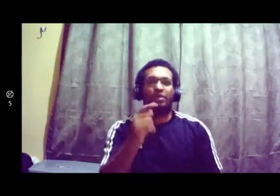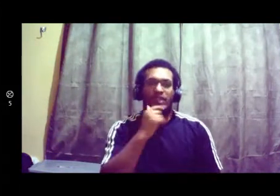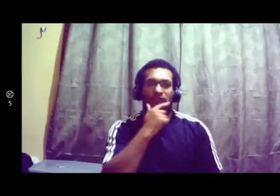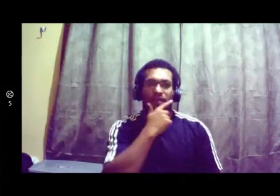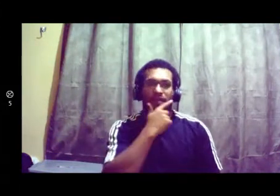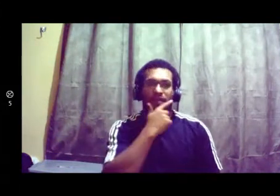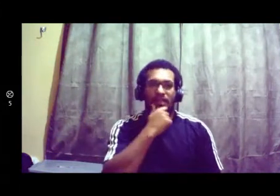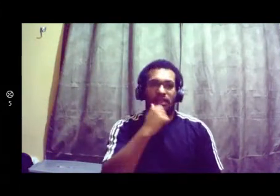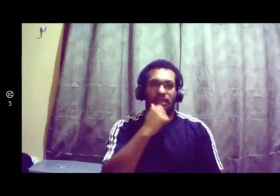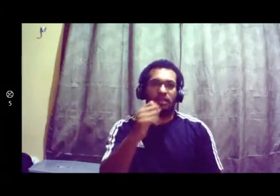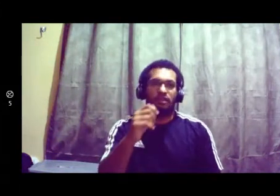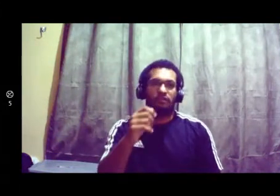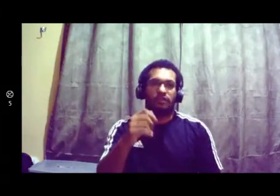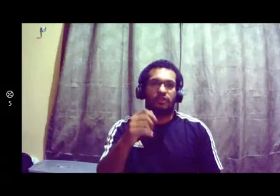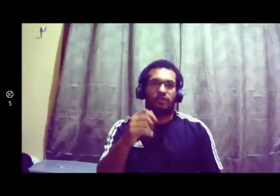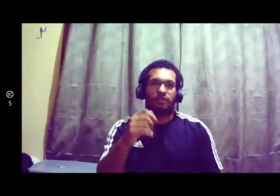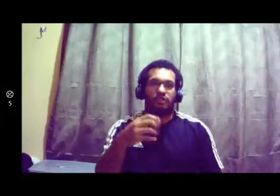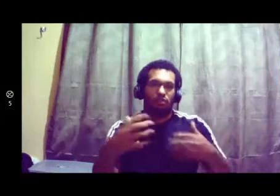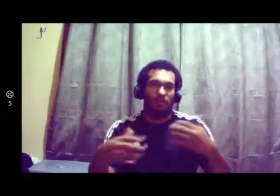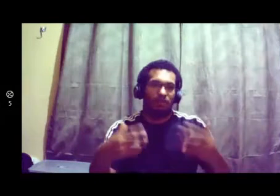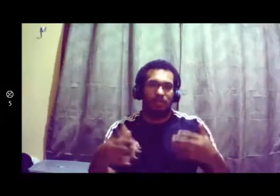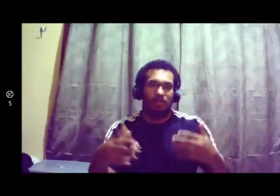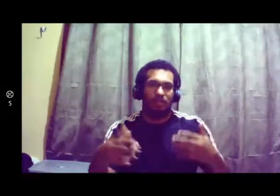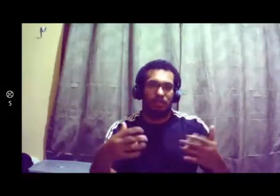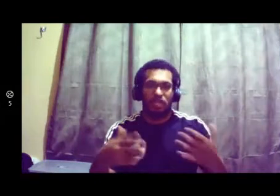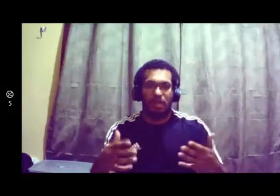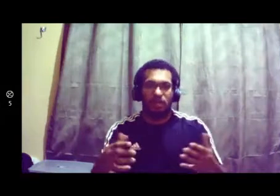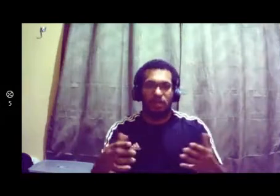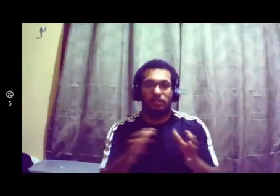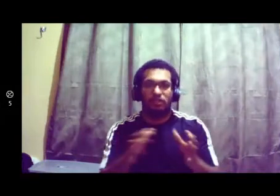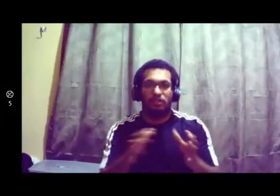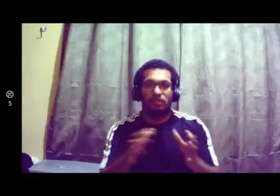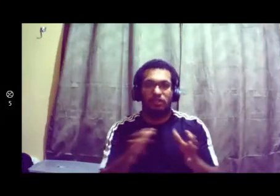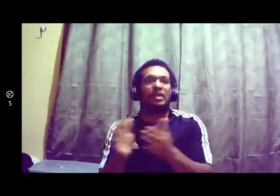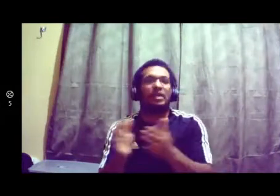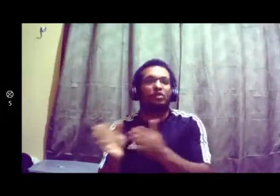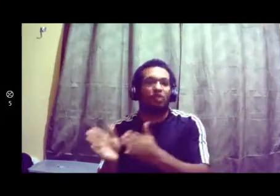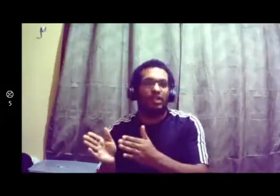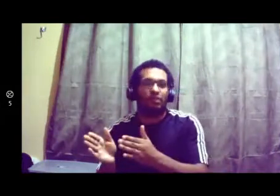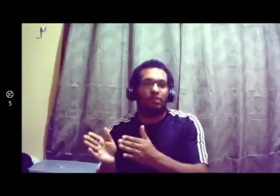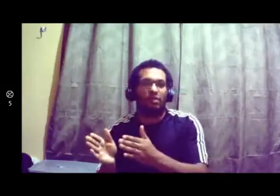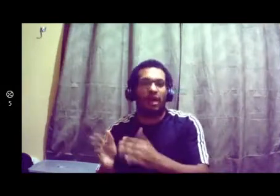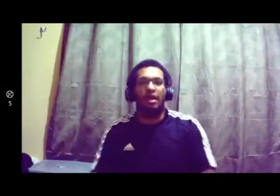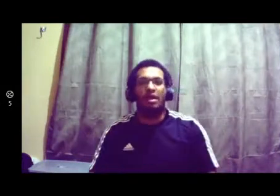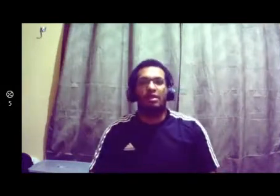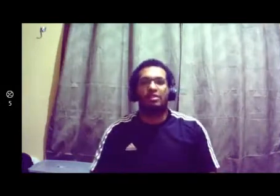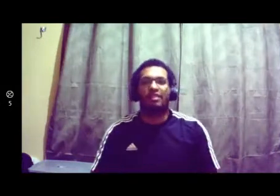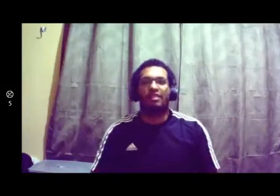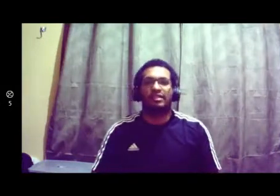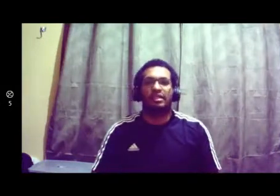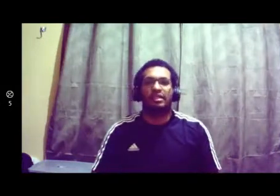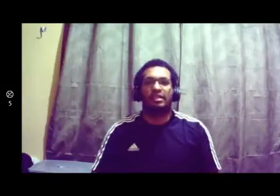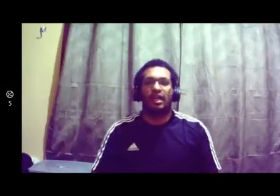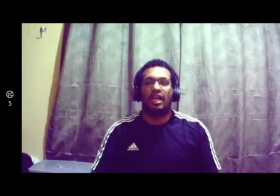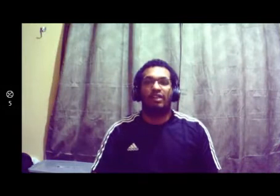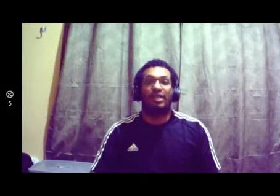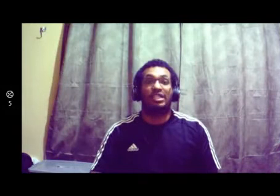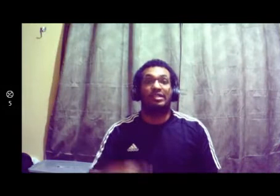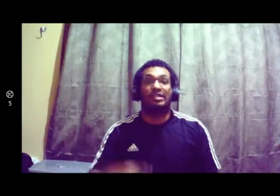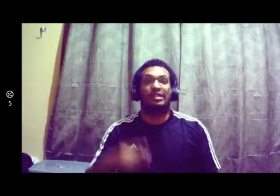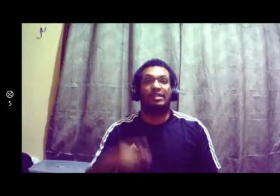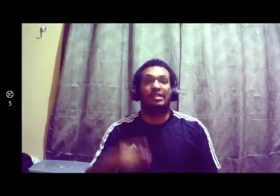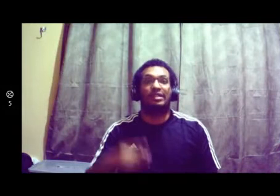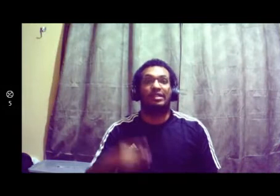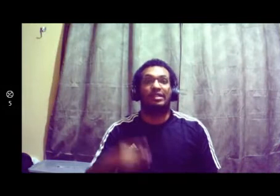Para o pessoal da farmácia, que vocês vão costumar vender medicamento ali, vocês explicam os horários para tomar. Então você vai falar assim, ele vai tomar